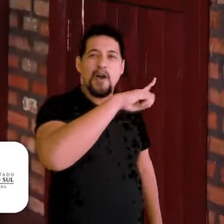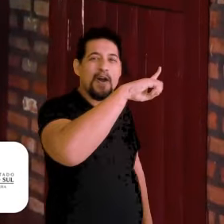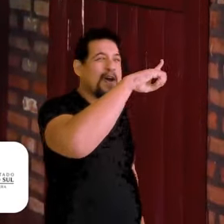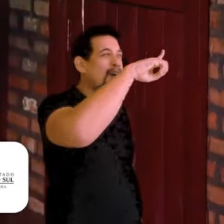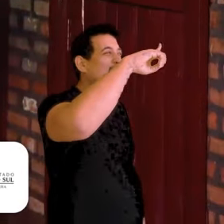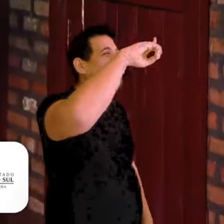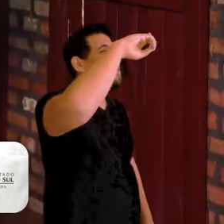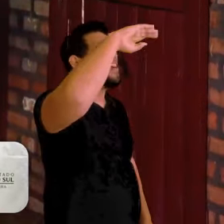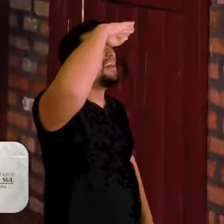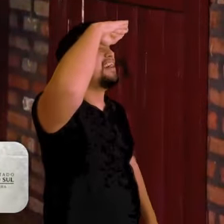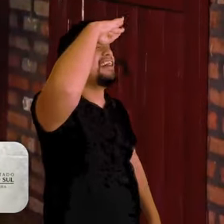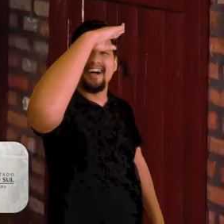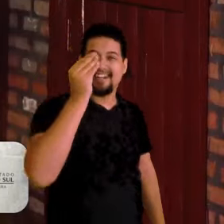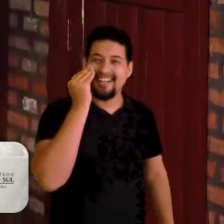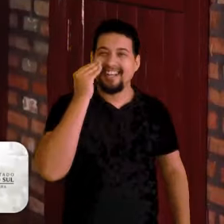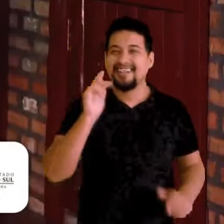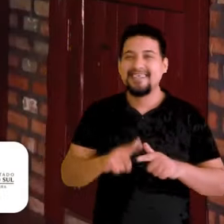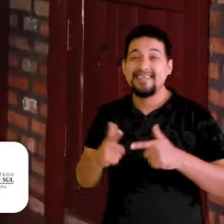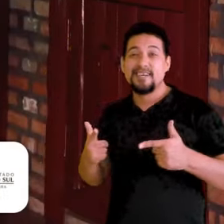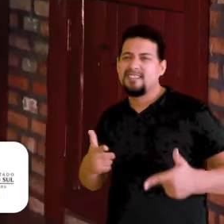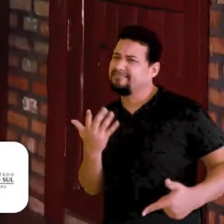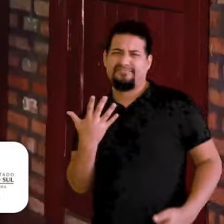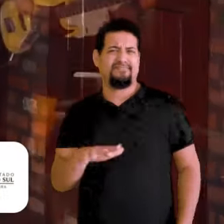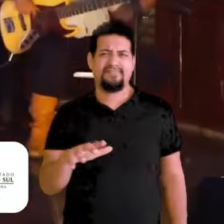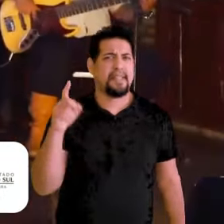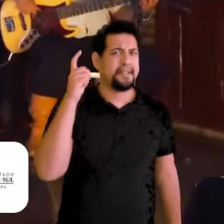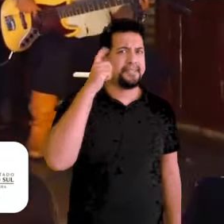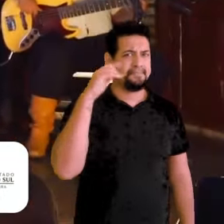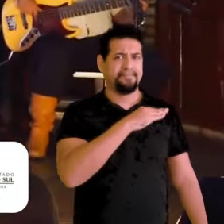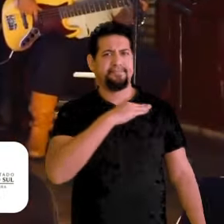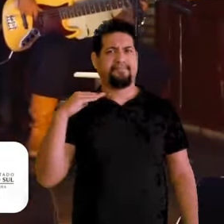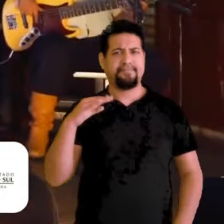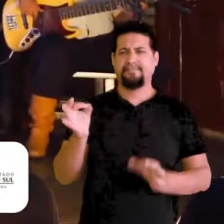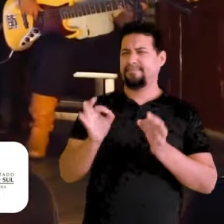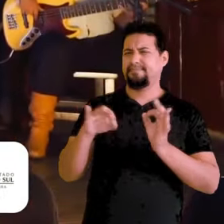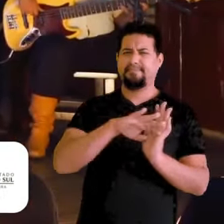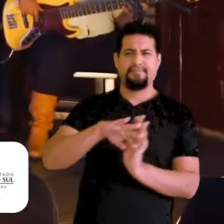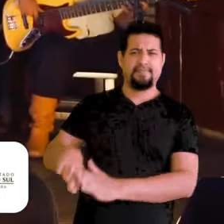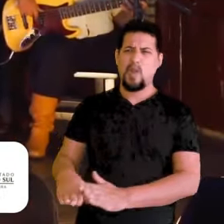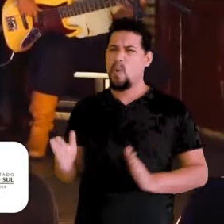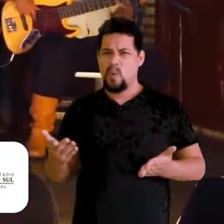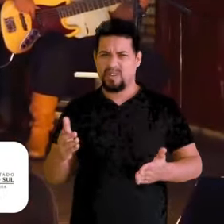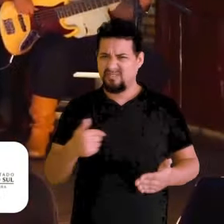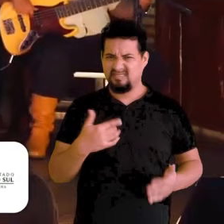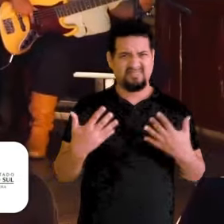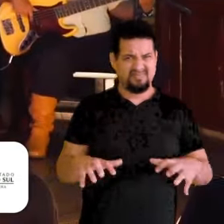vou, apostando só na sorte. Não quero pensar na morte, pois não vim